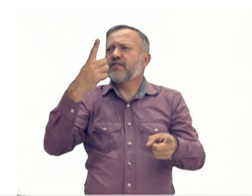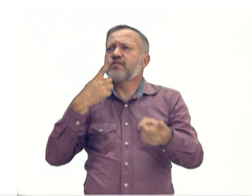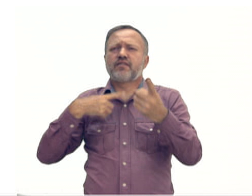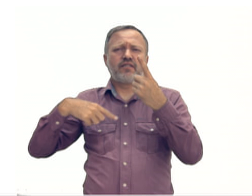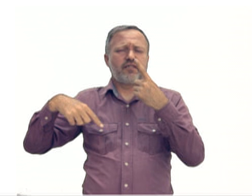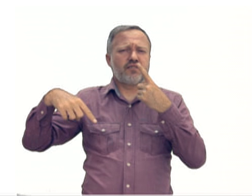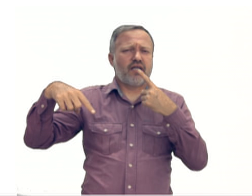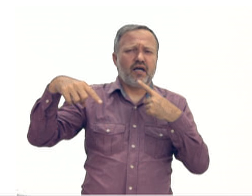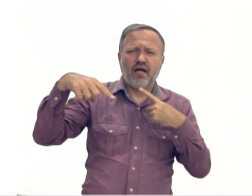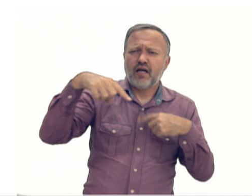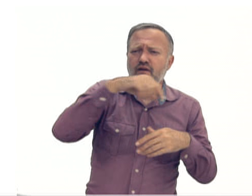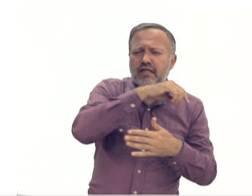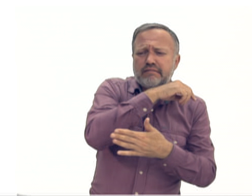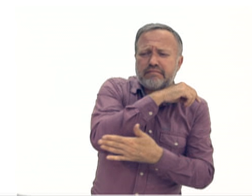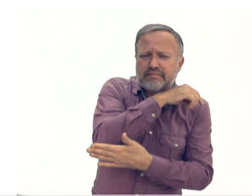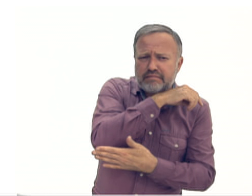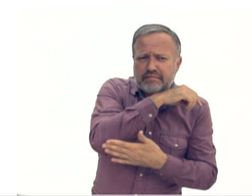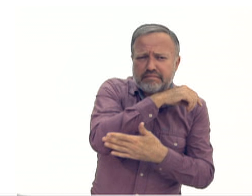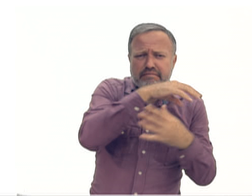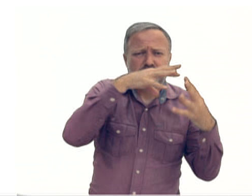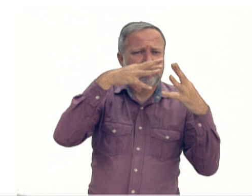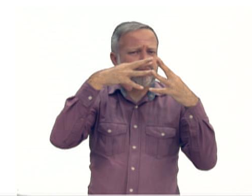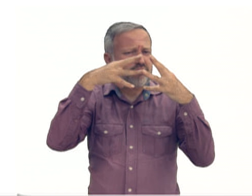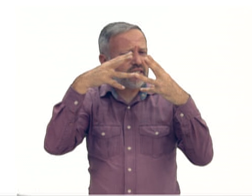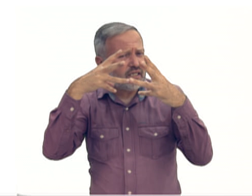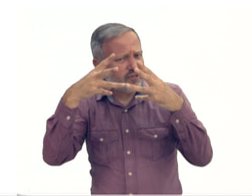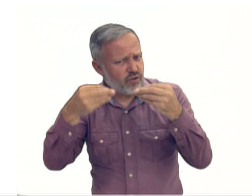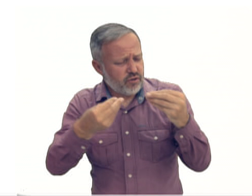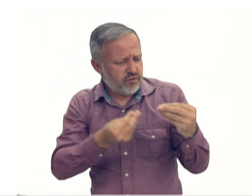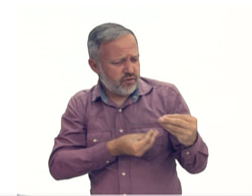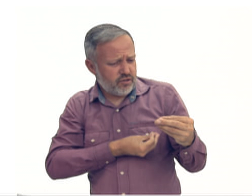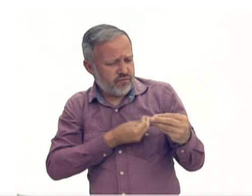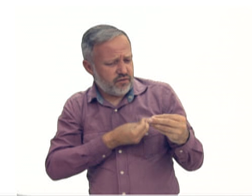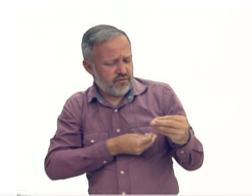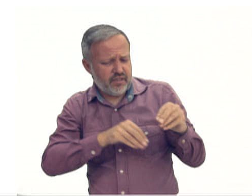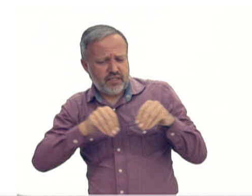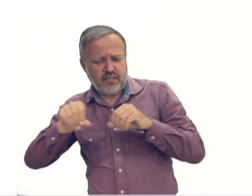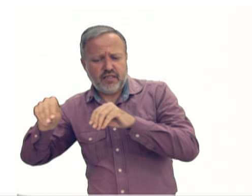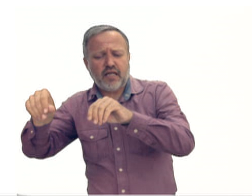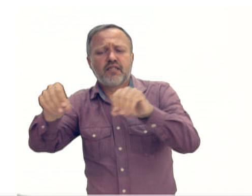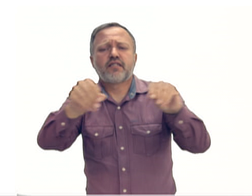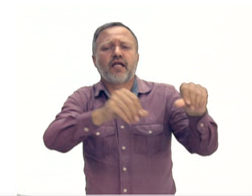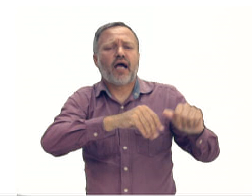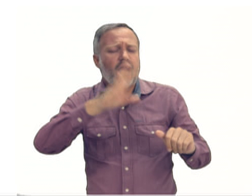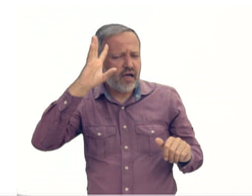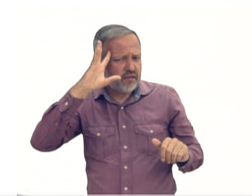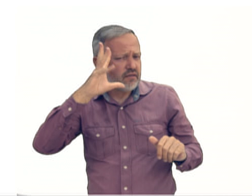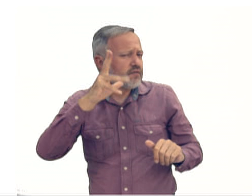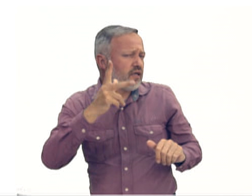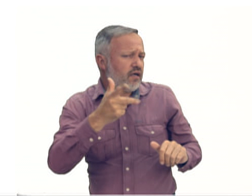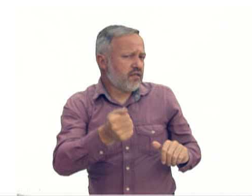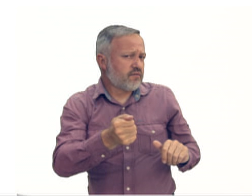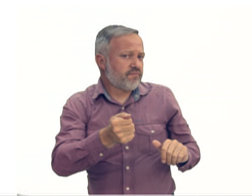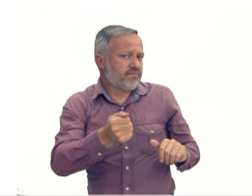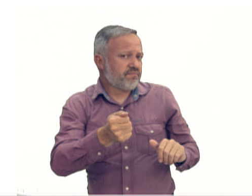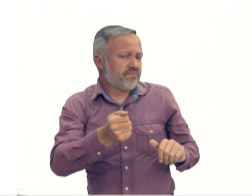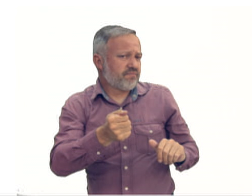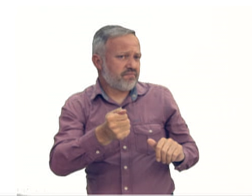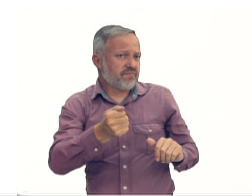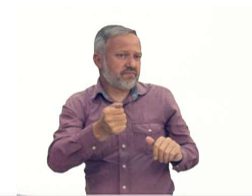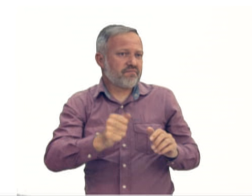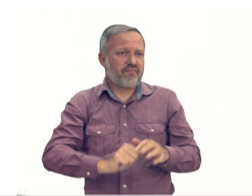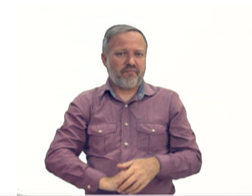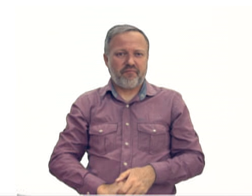invejado, respeitado e querido de todos os viventes da sua terra. O mais desejado de todos os